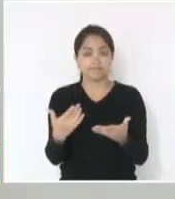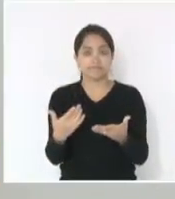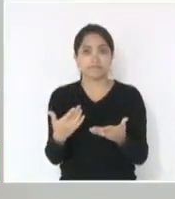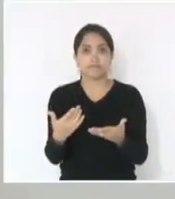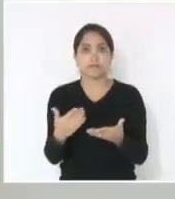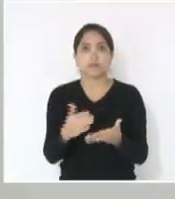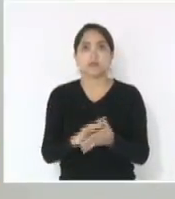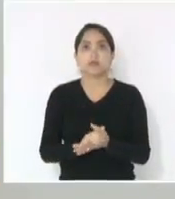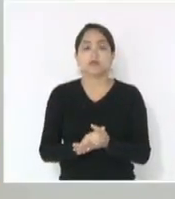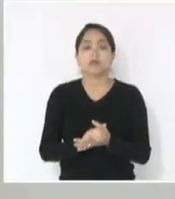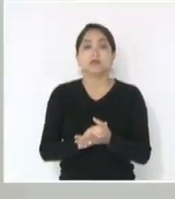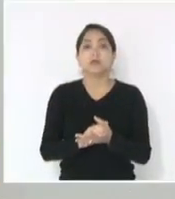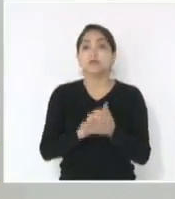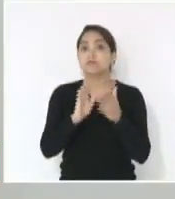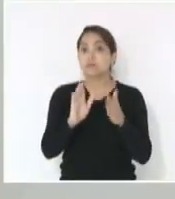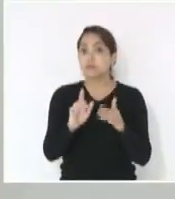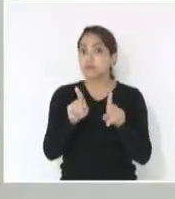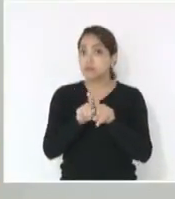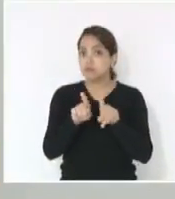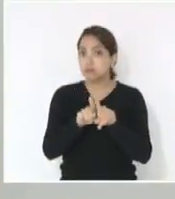E aí eu quero aqui destacar